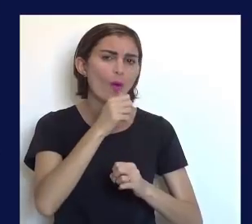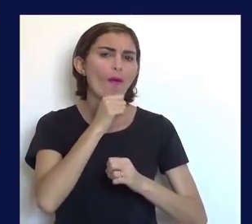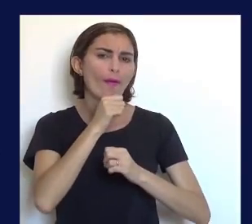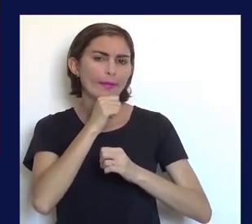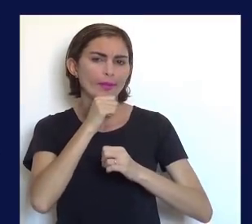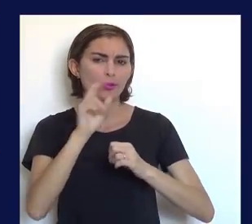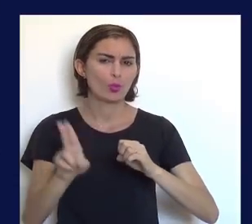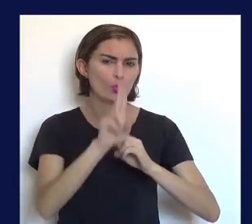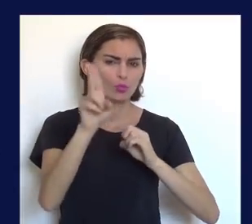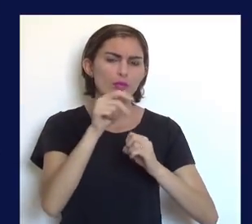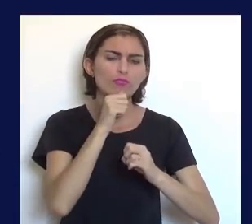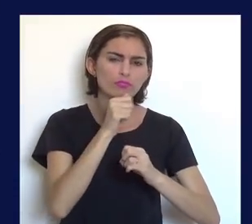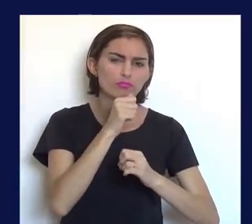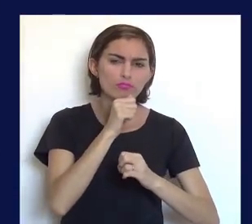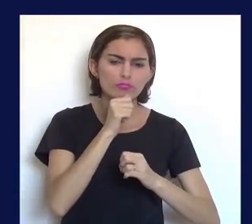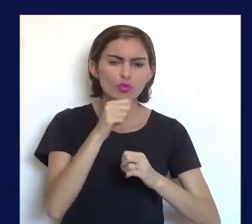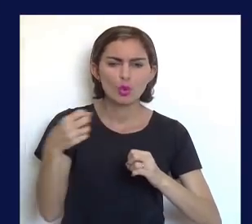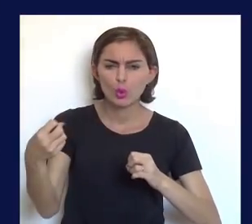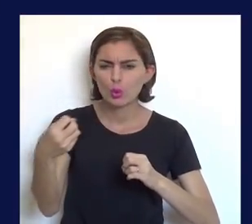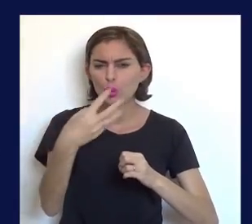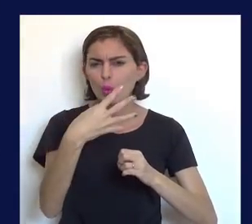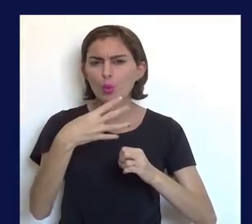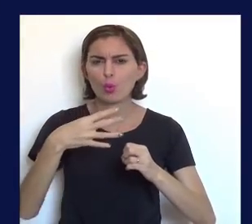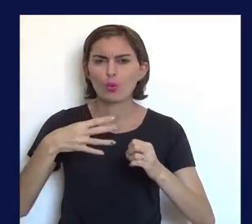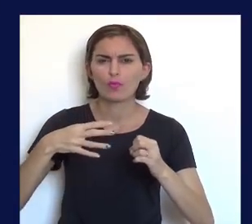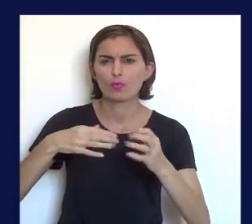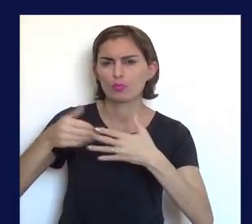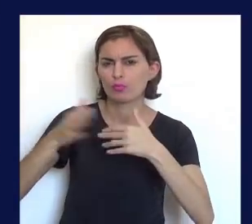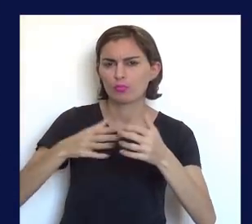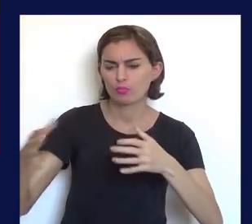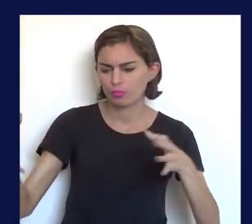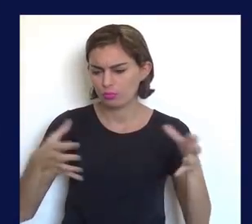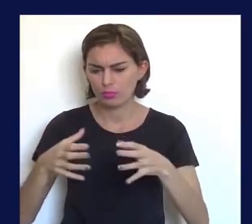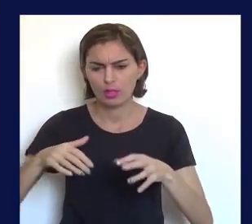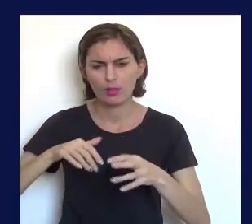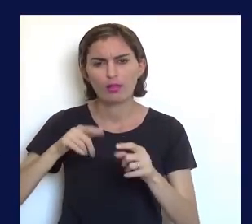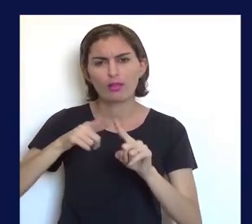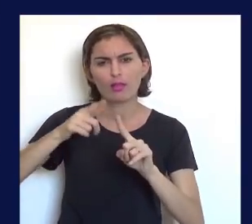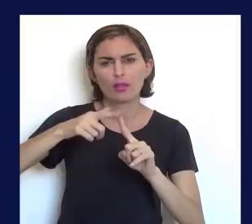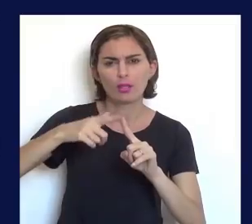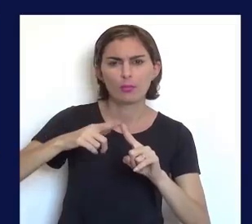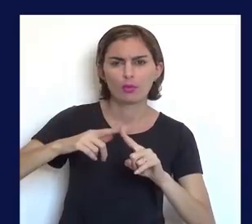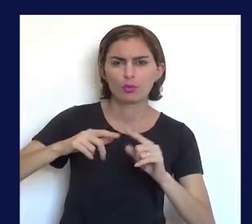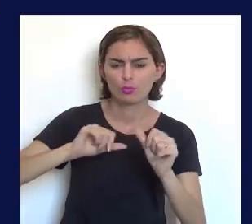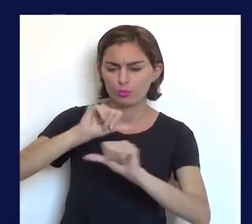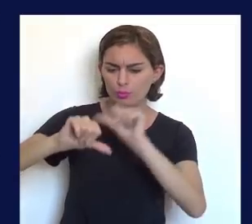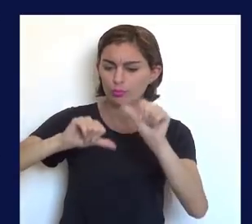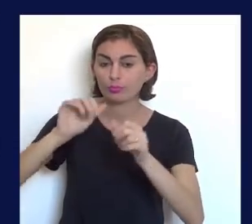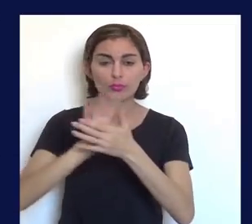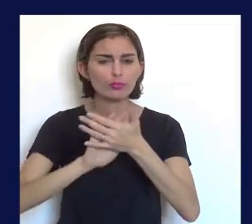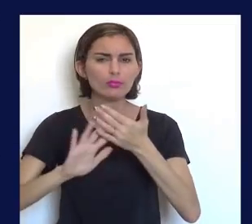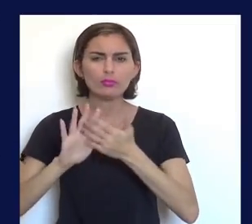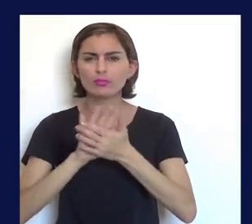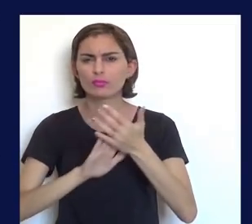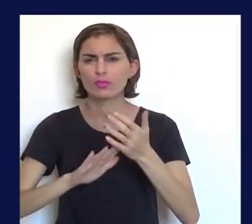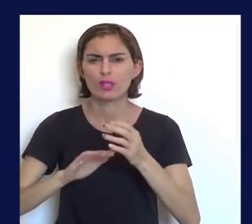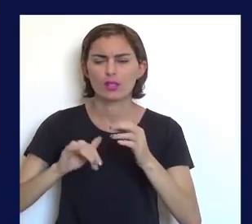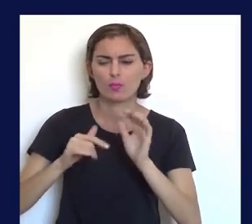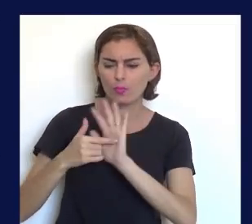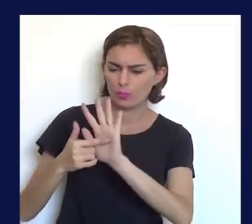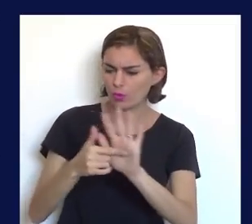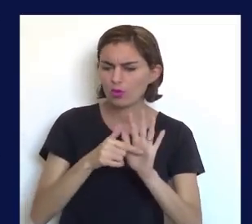que não foram usados. Não foram submetidos a qualquer tipo de reforma. Não